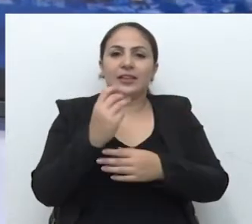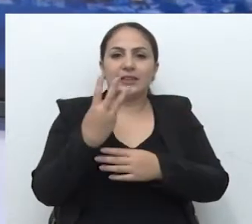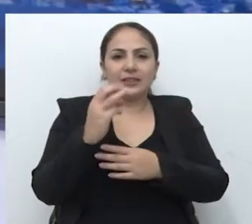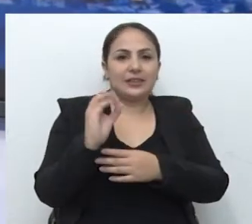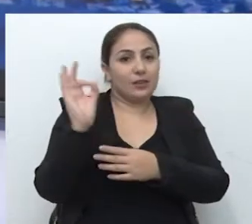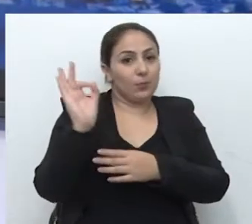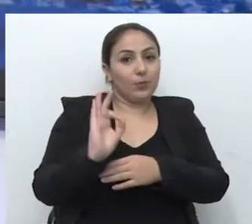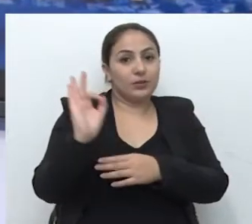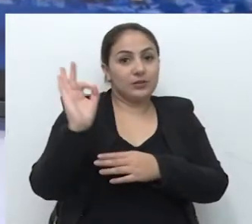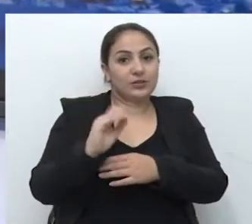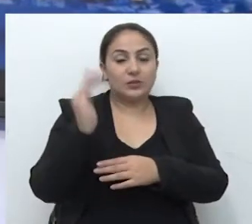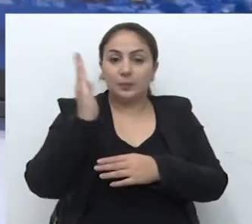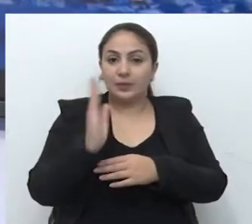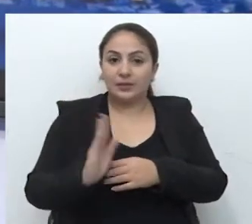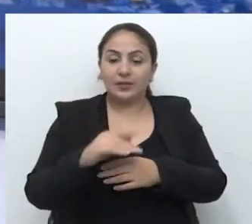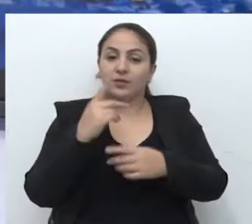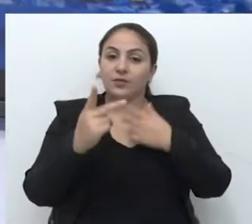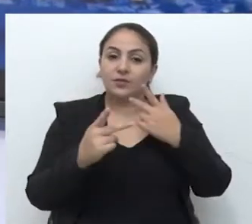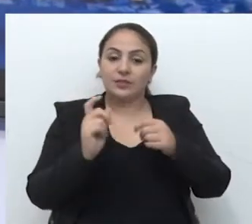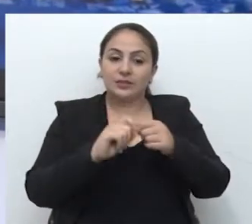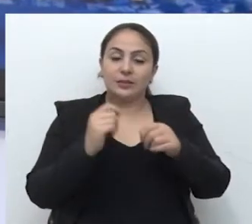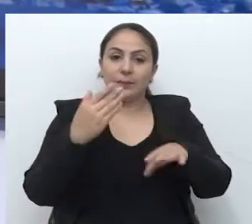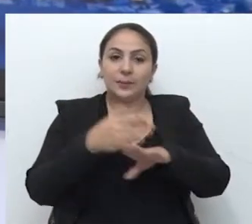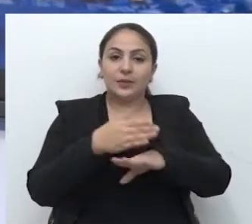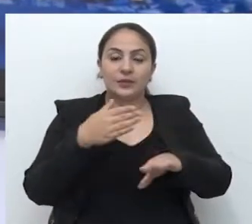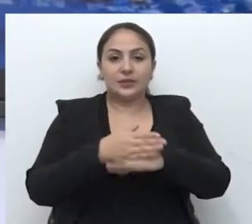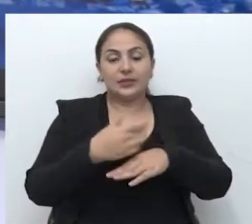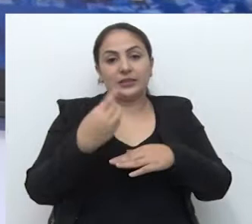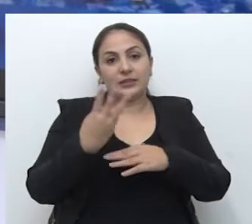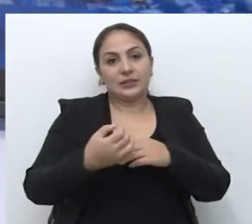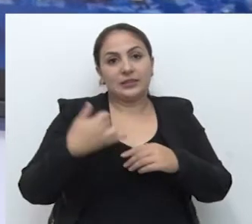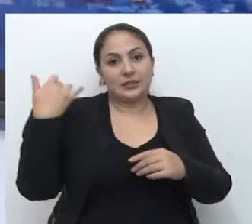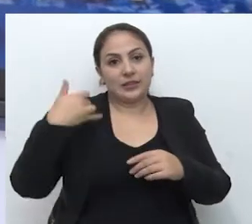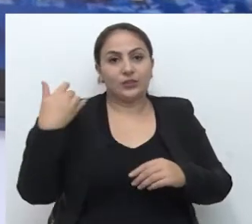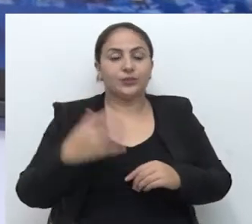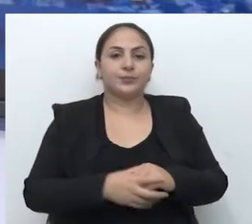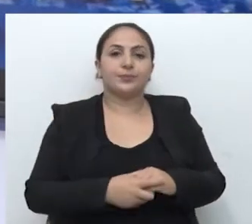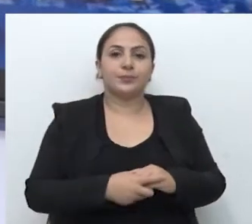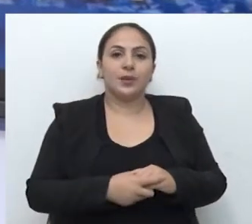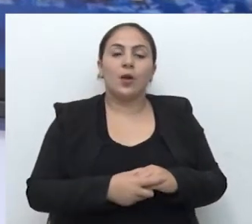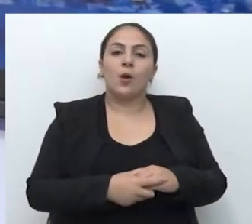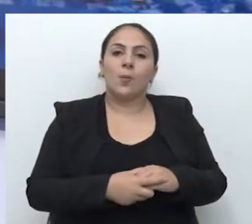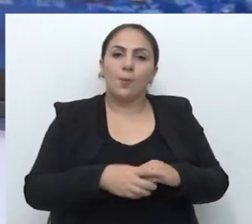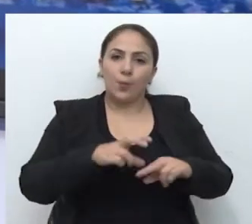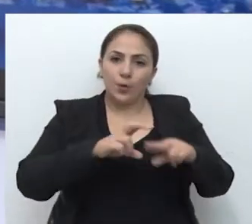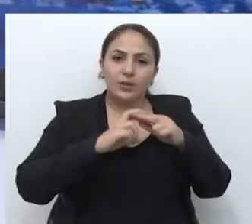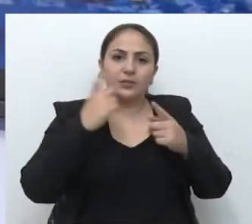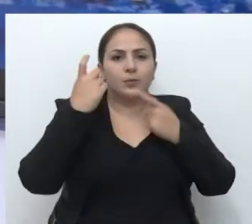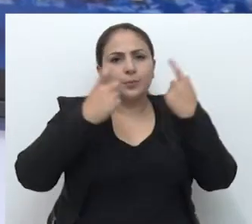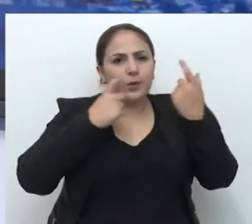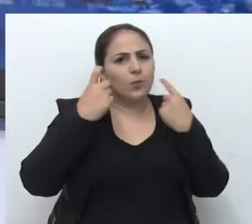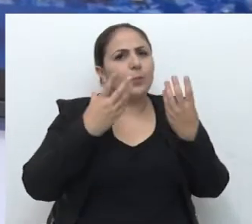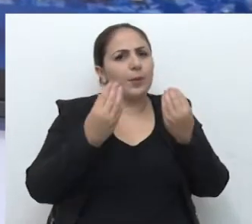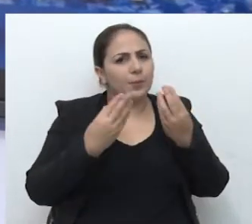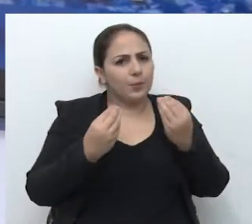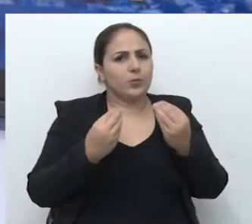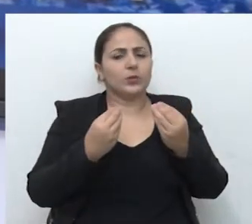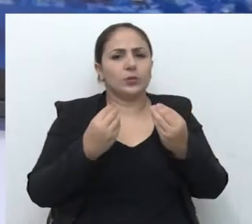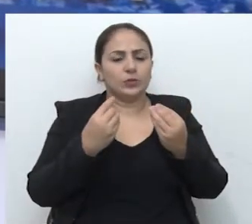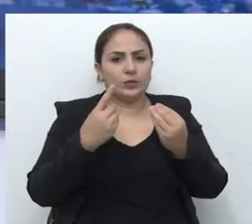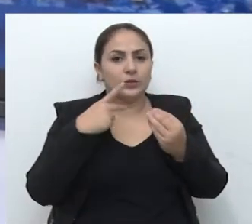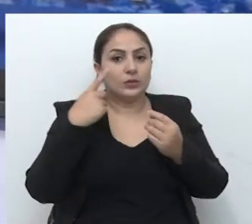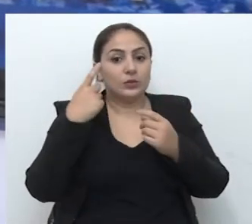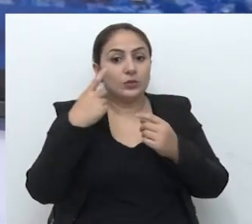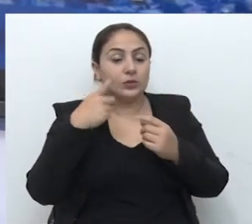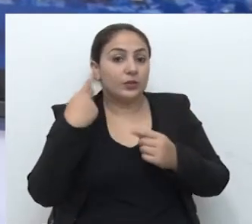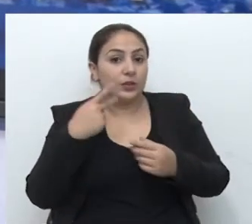significa que 30% dos brasileiros farão parte da terceira idade. E isso tem preocupado os